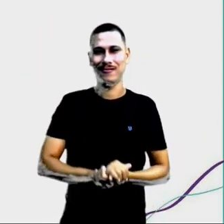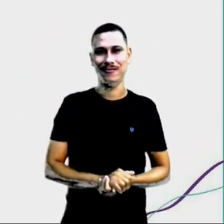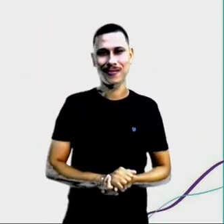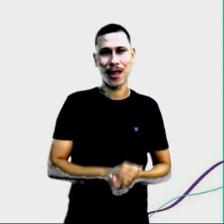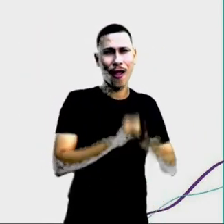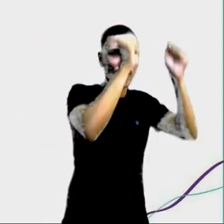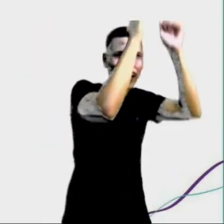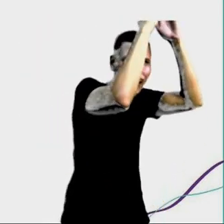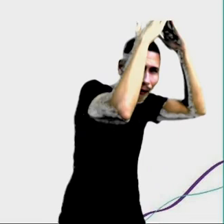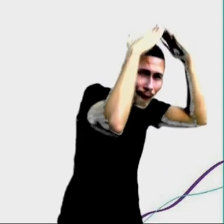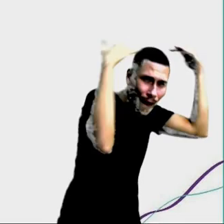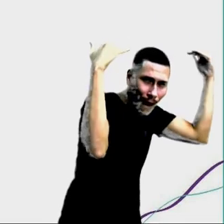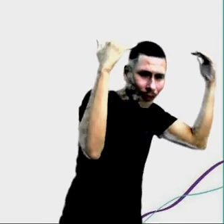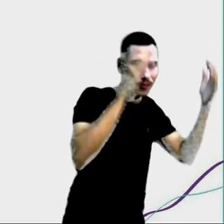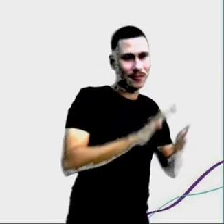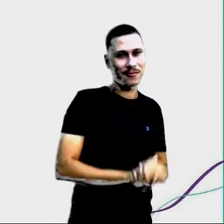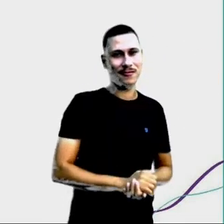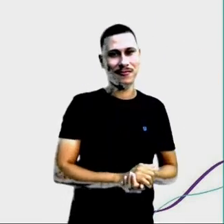Telha,